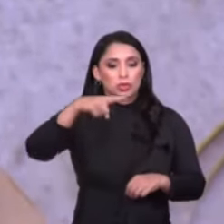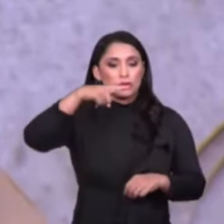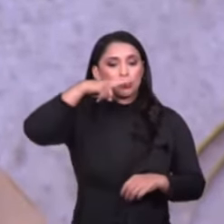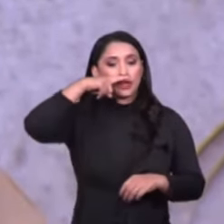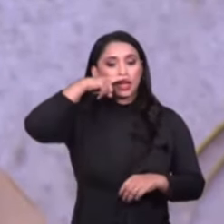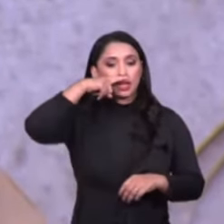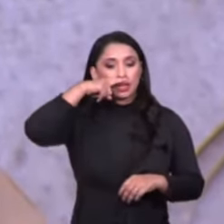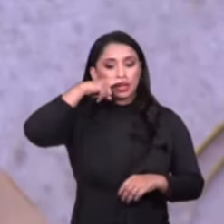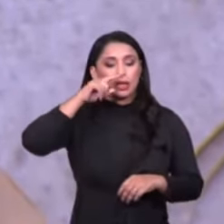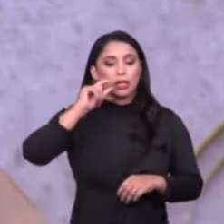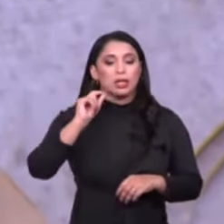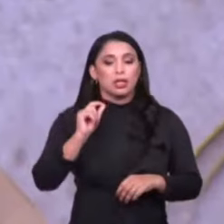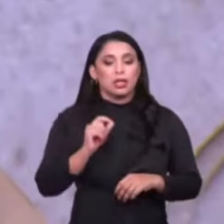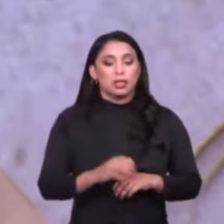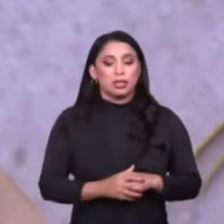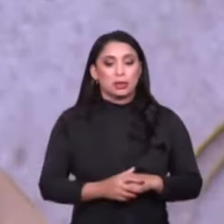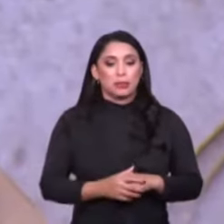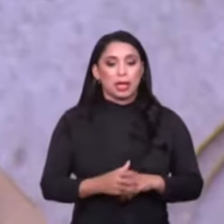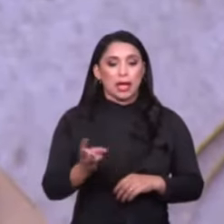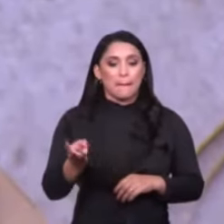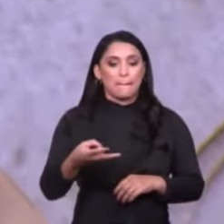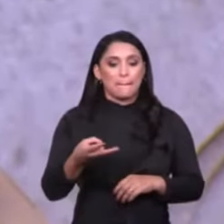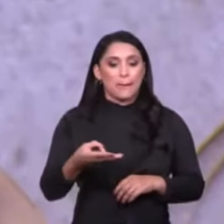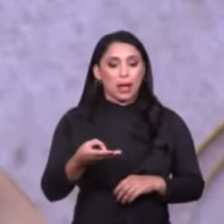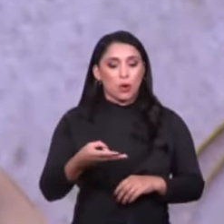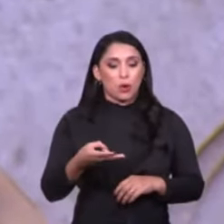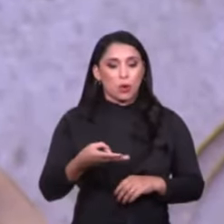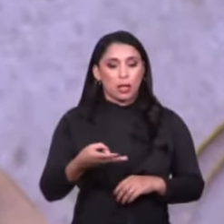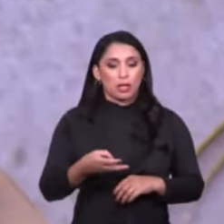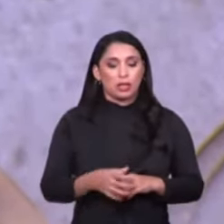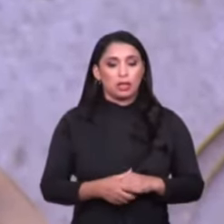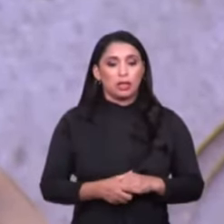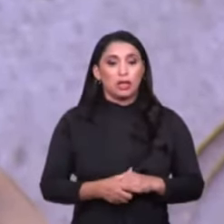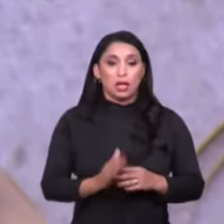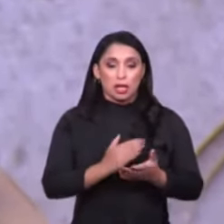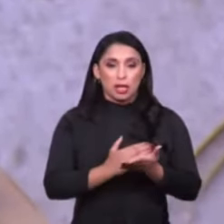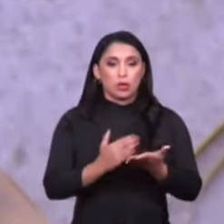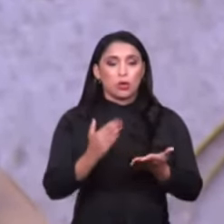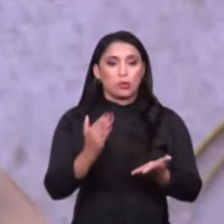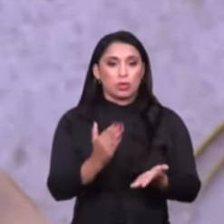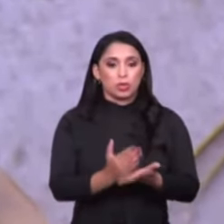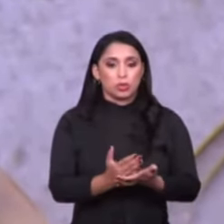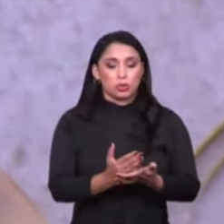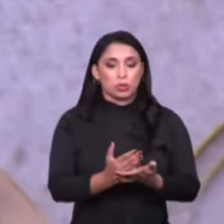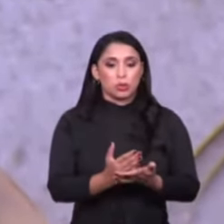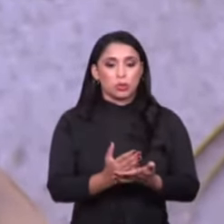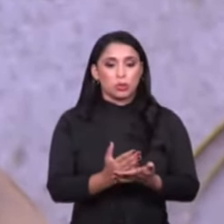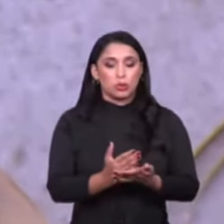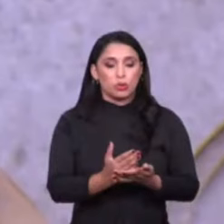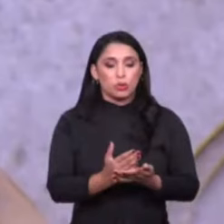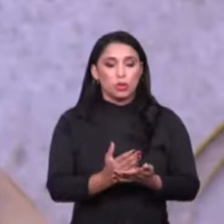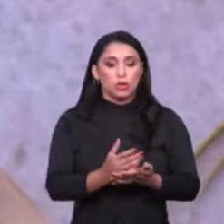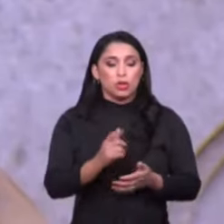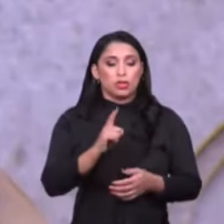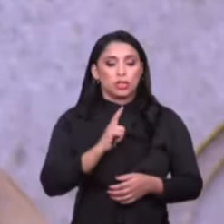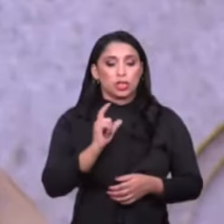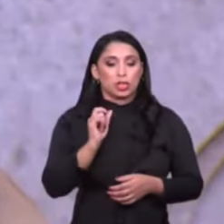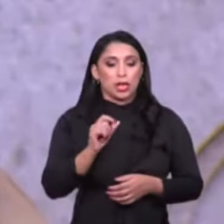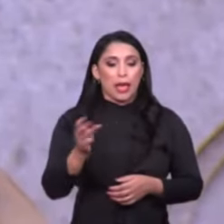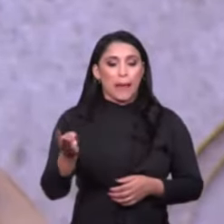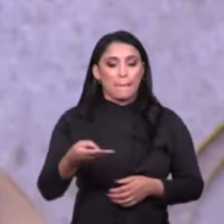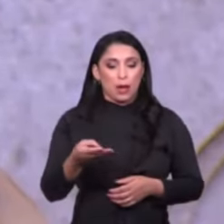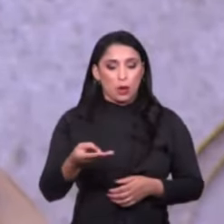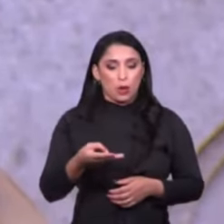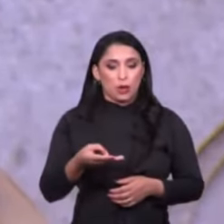também restringiu a maconha, na verdade foi quem iniciou o encaminhamento de restringir a